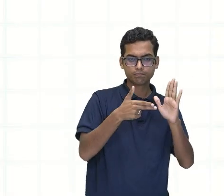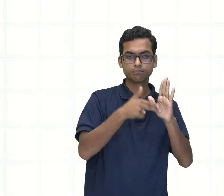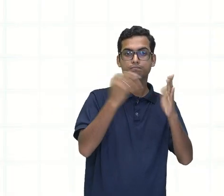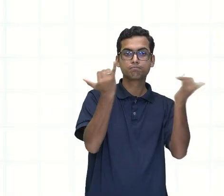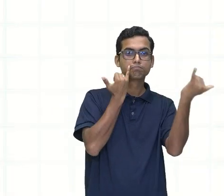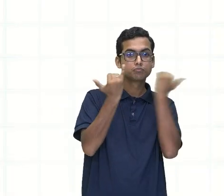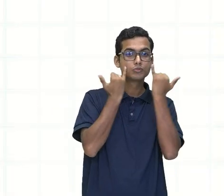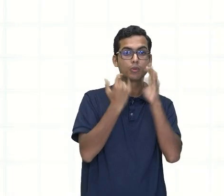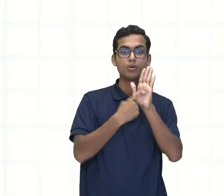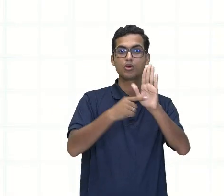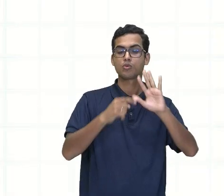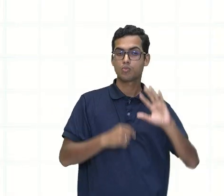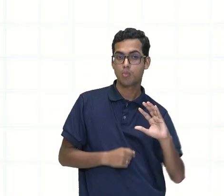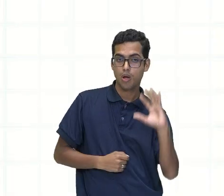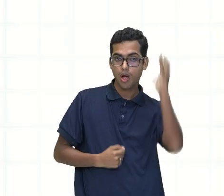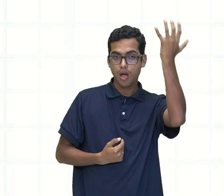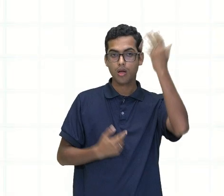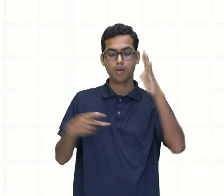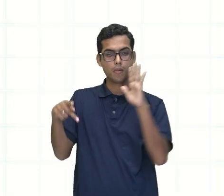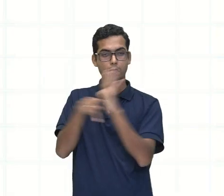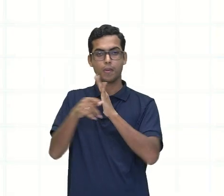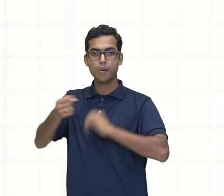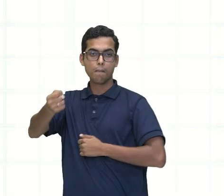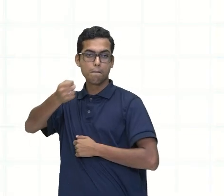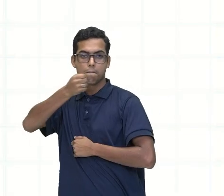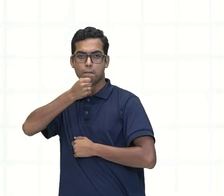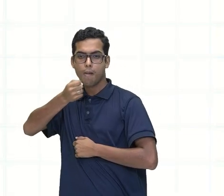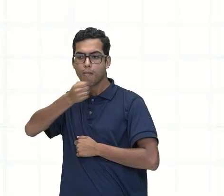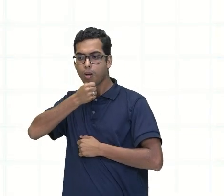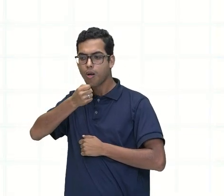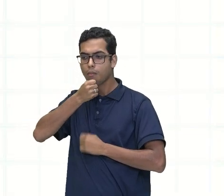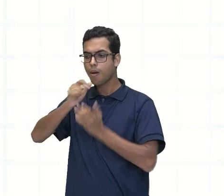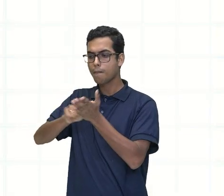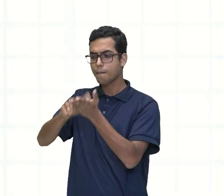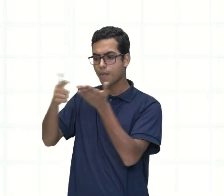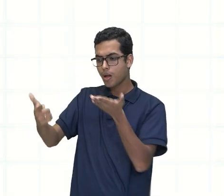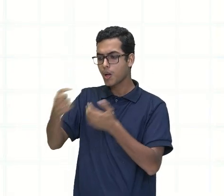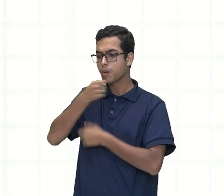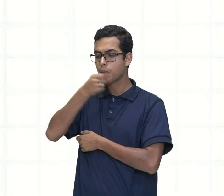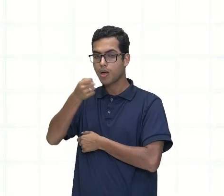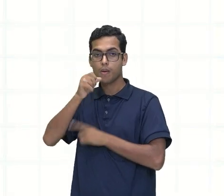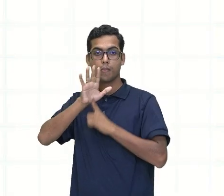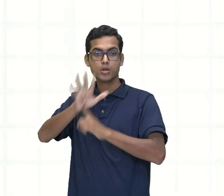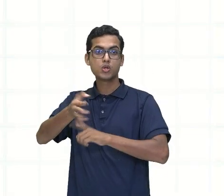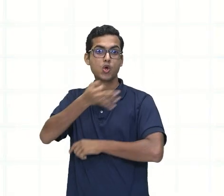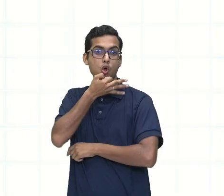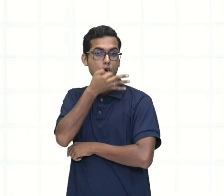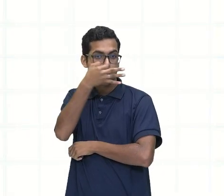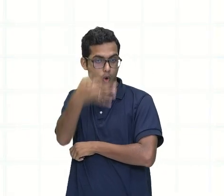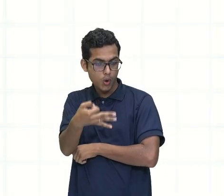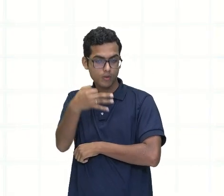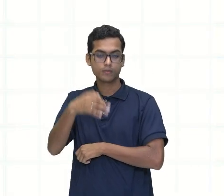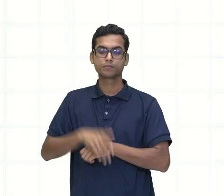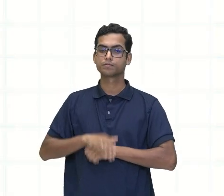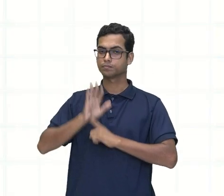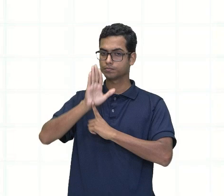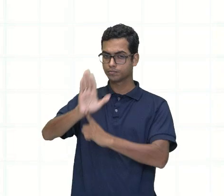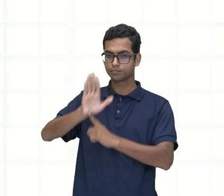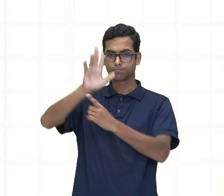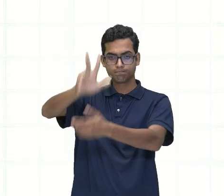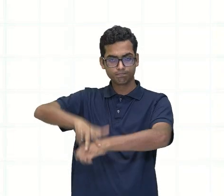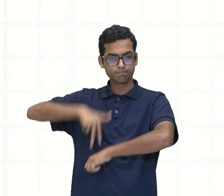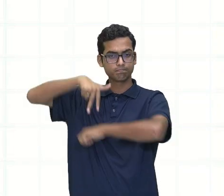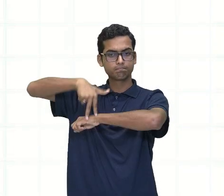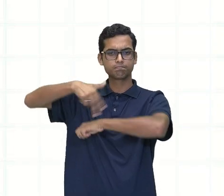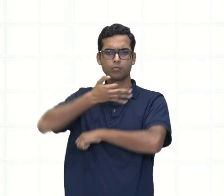Já a reportagem, ela possui um teor opinativo, ou seja, é um gênero opinativo, tá? Apresenta opinião, posicionamento